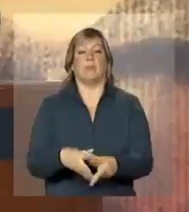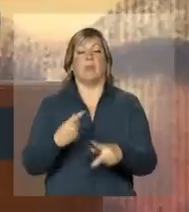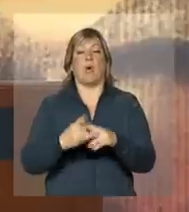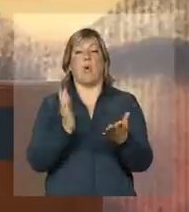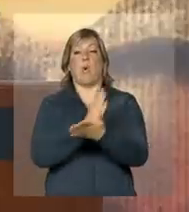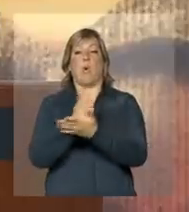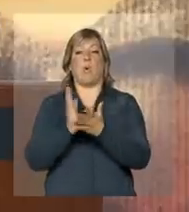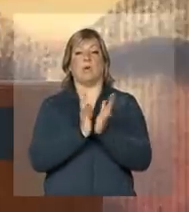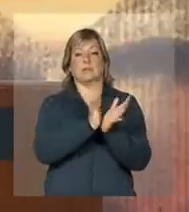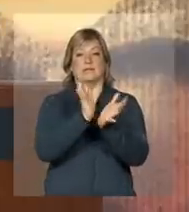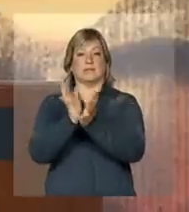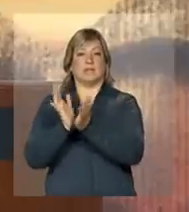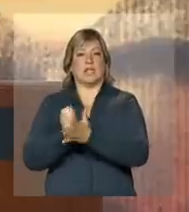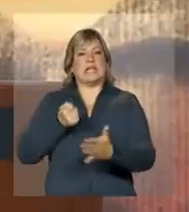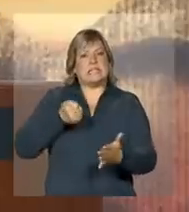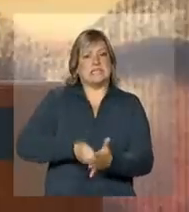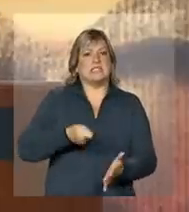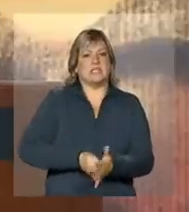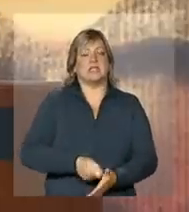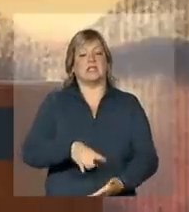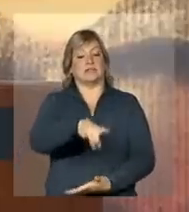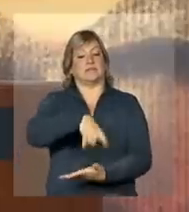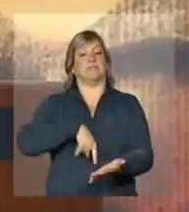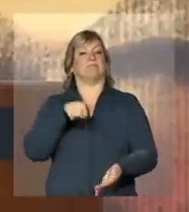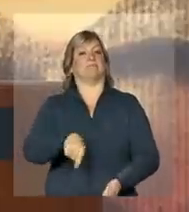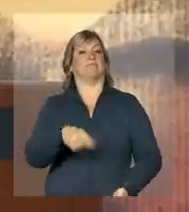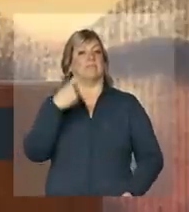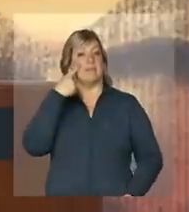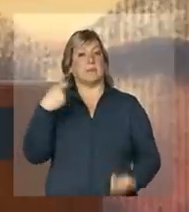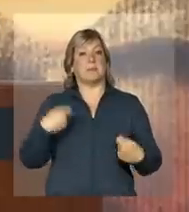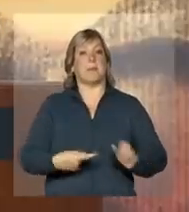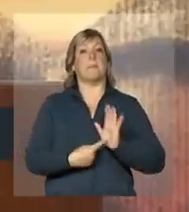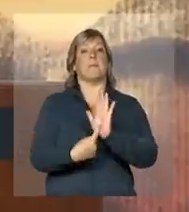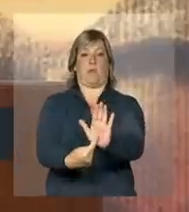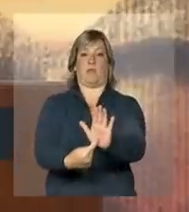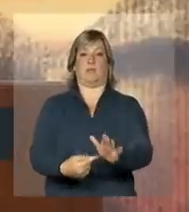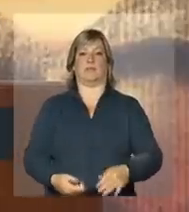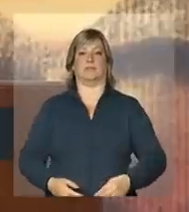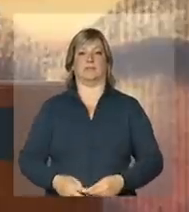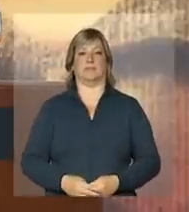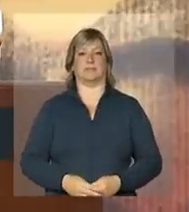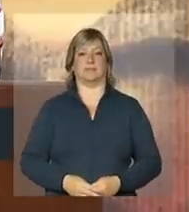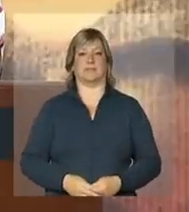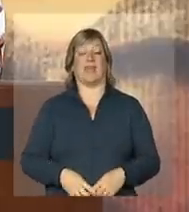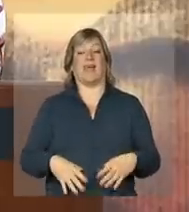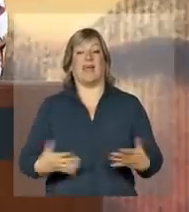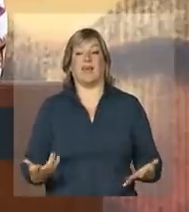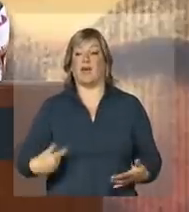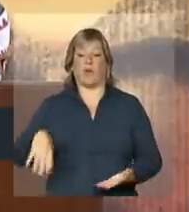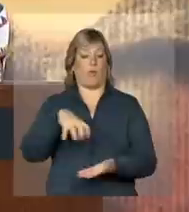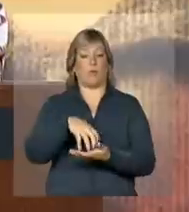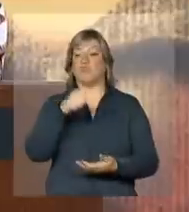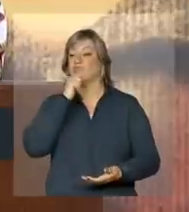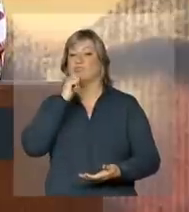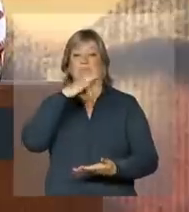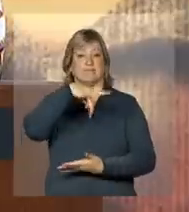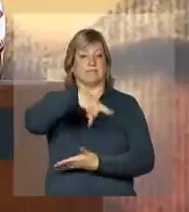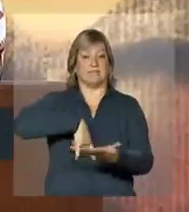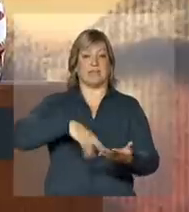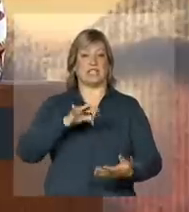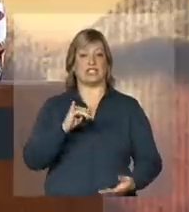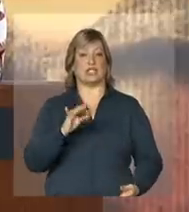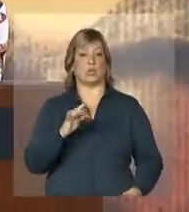setores exige o título da terra aí quando a comunidade não tem o título da